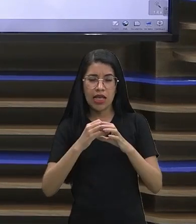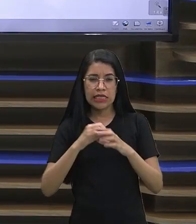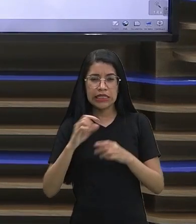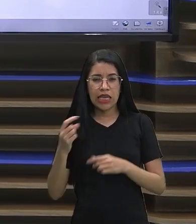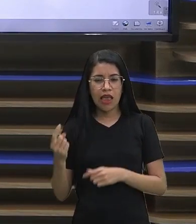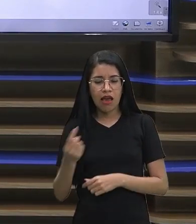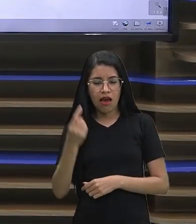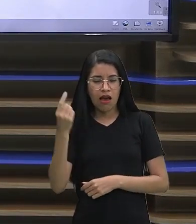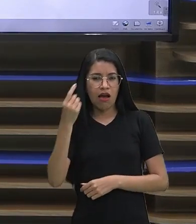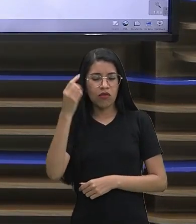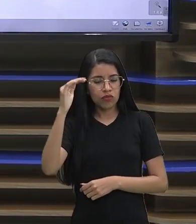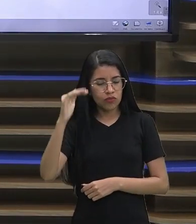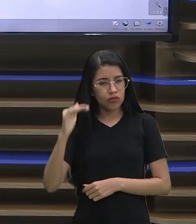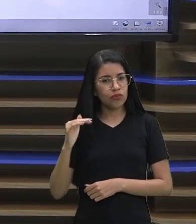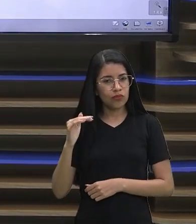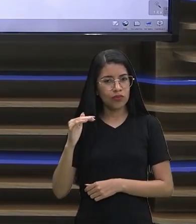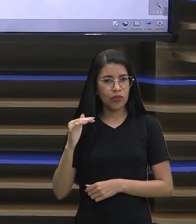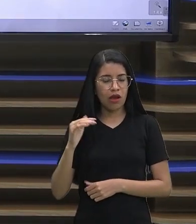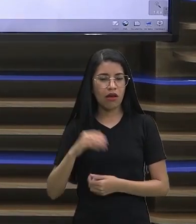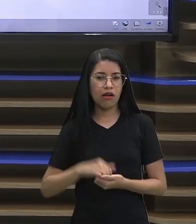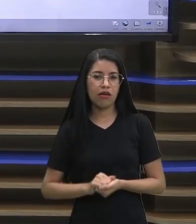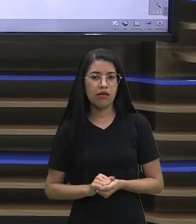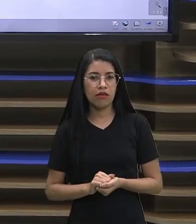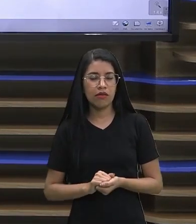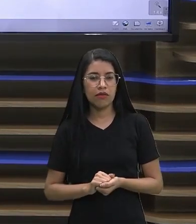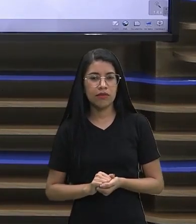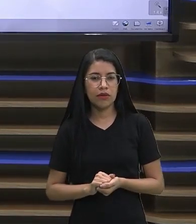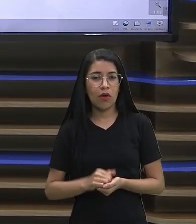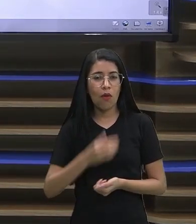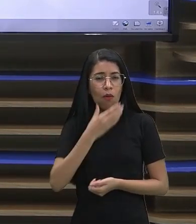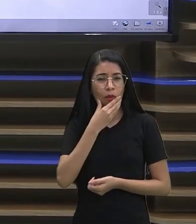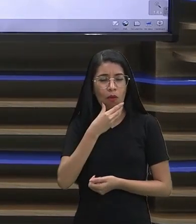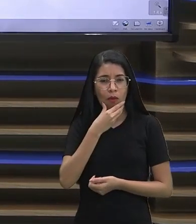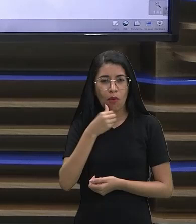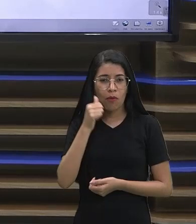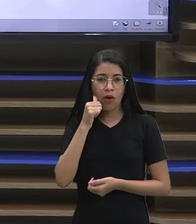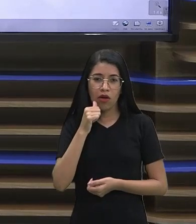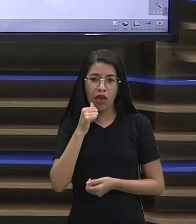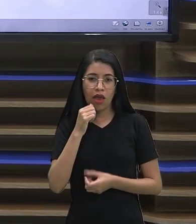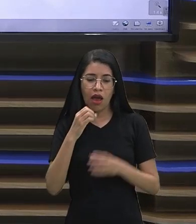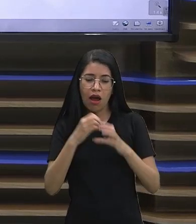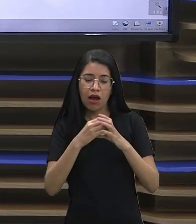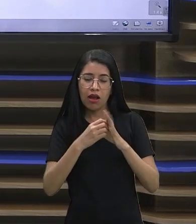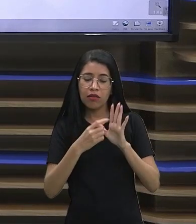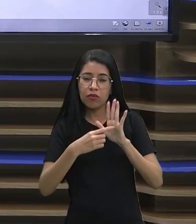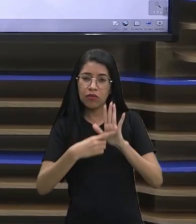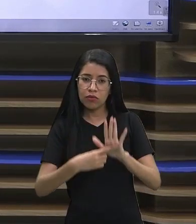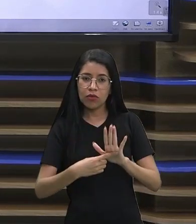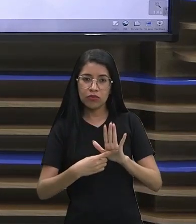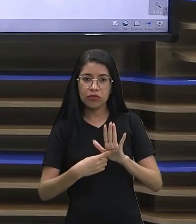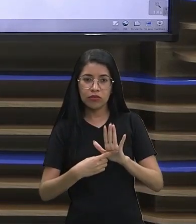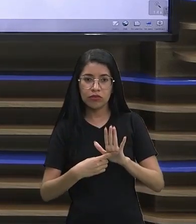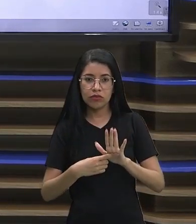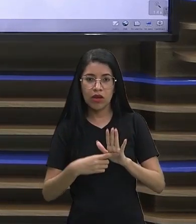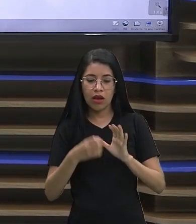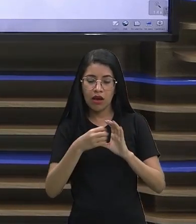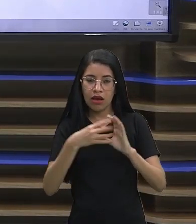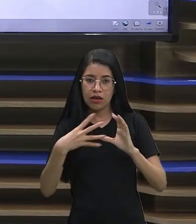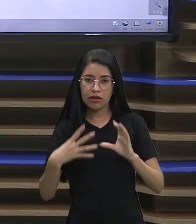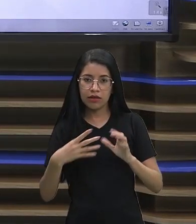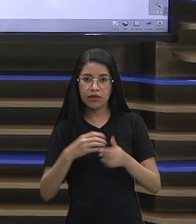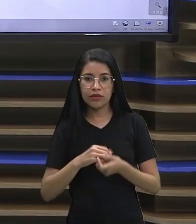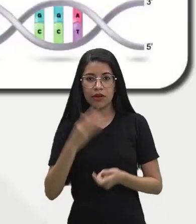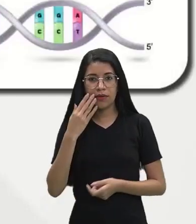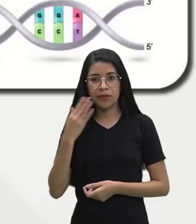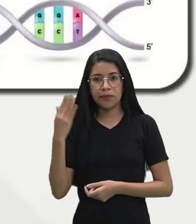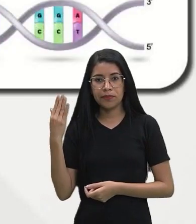se é baixo, que se você é homem ou mulher. Todas as suas células dizem isso, tá? E vamos dar uma olhada